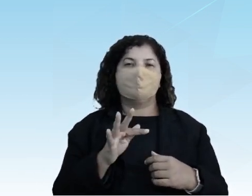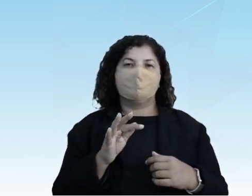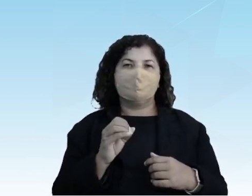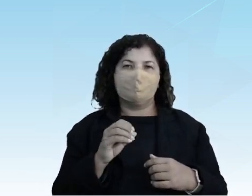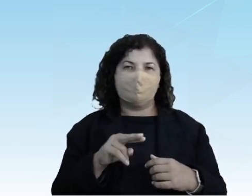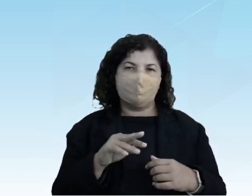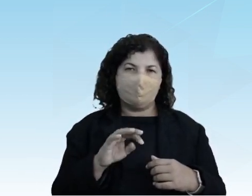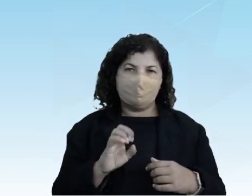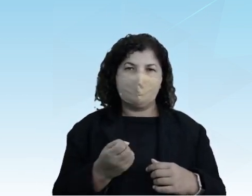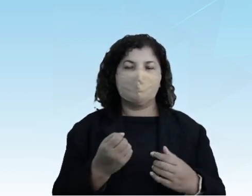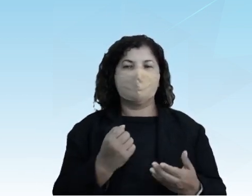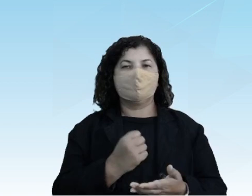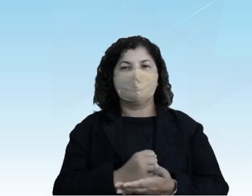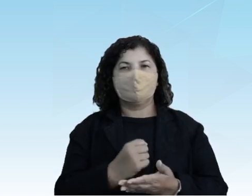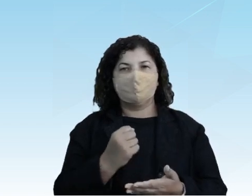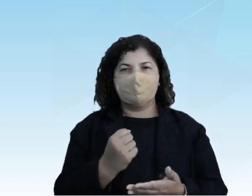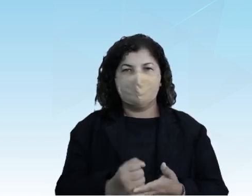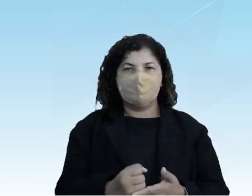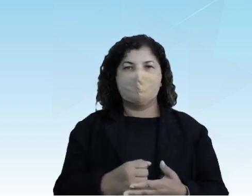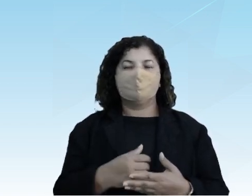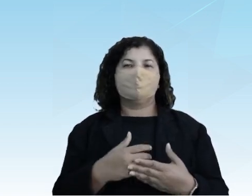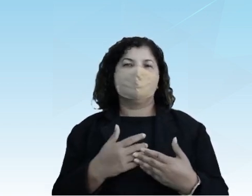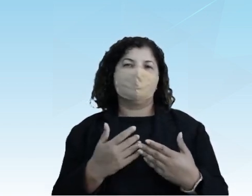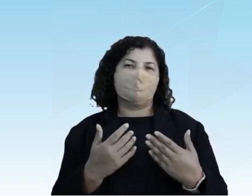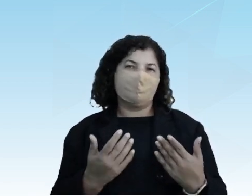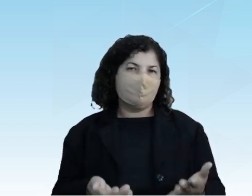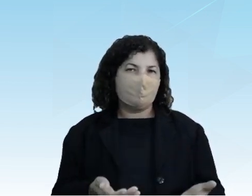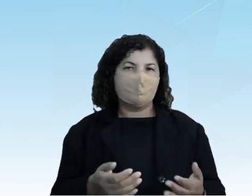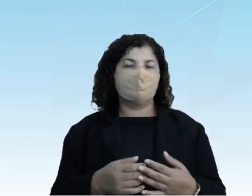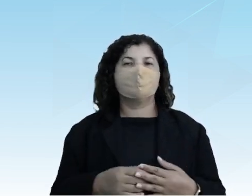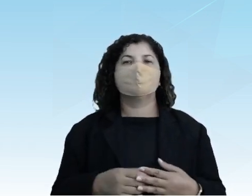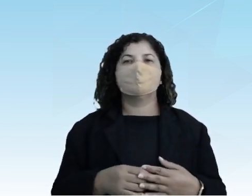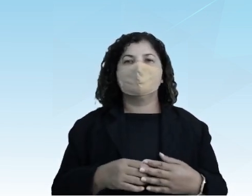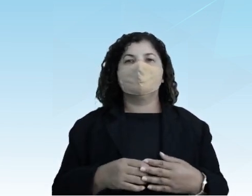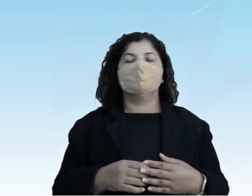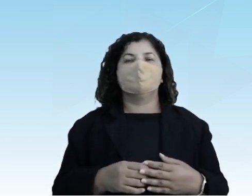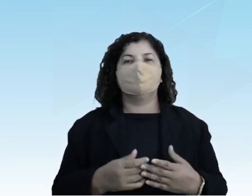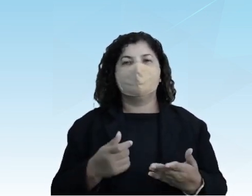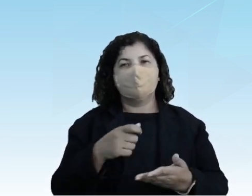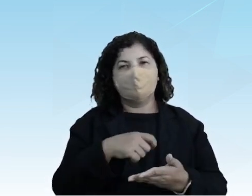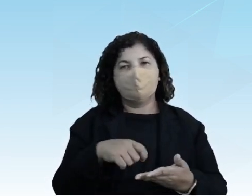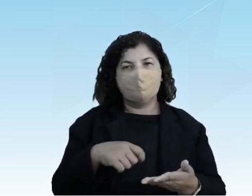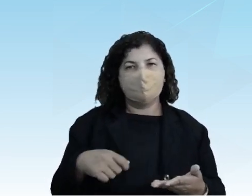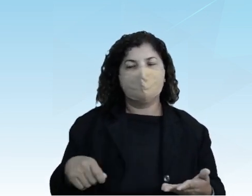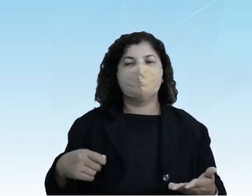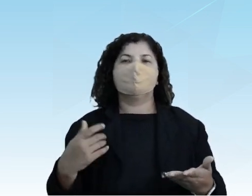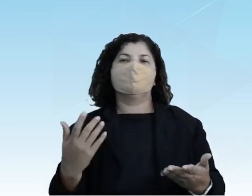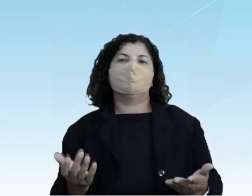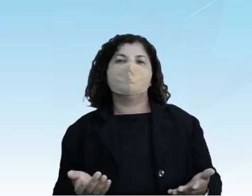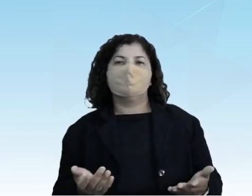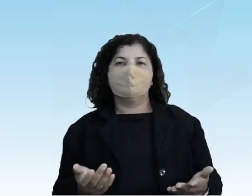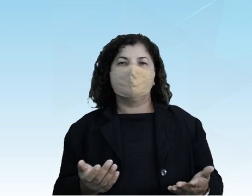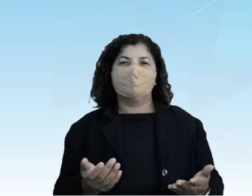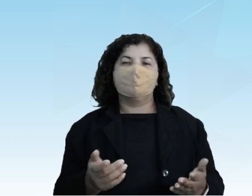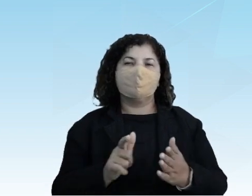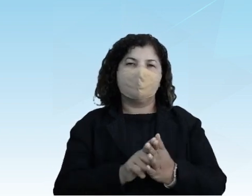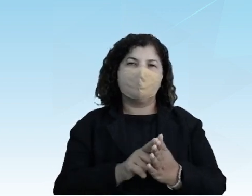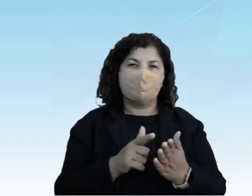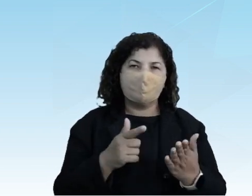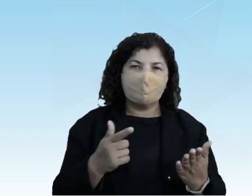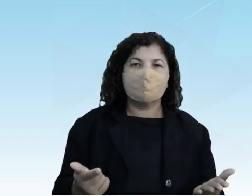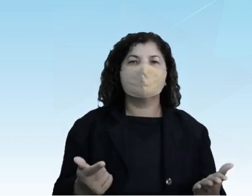fontes documentais, pegar documentos, né? Então, as fontes escritas, pegar documentos, pegar jornais